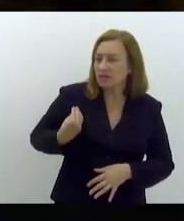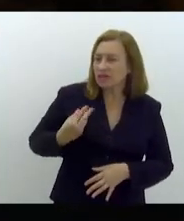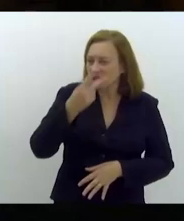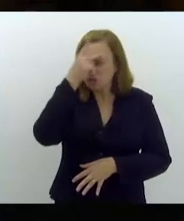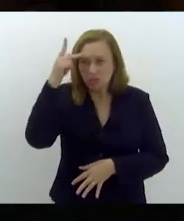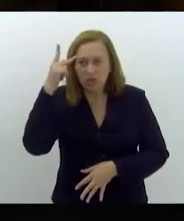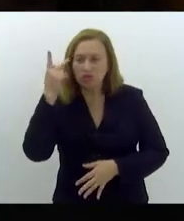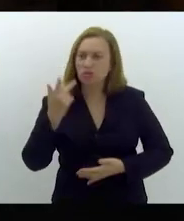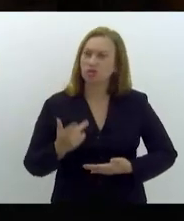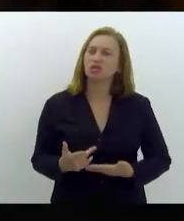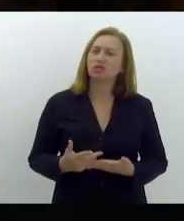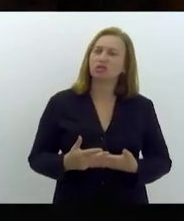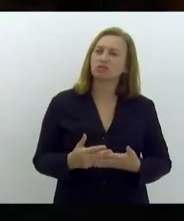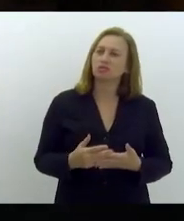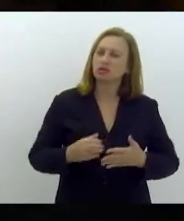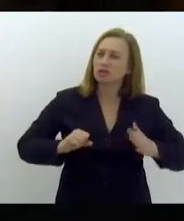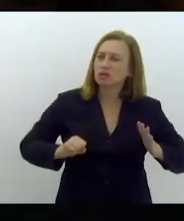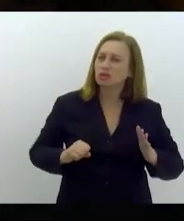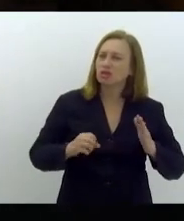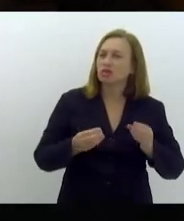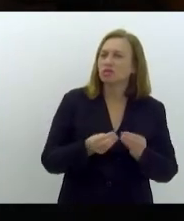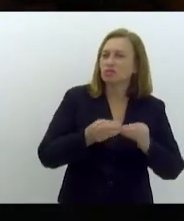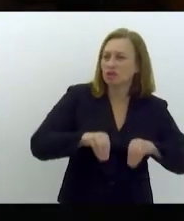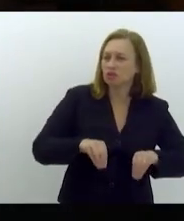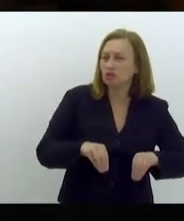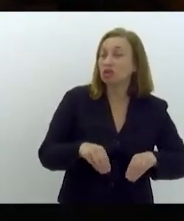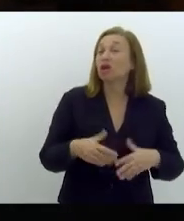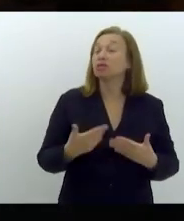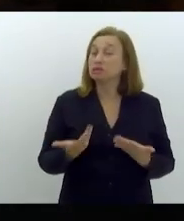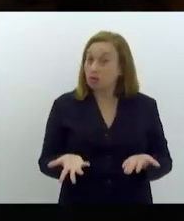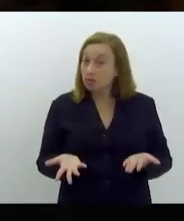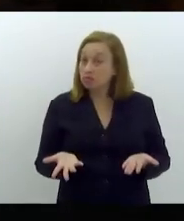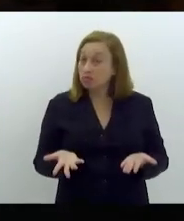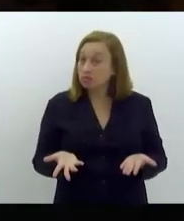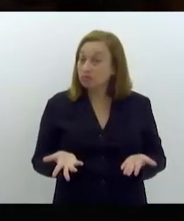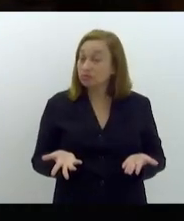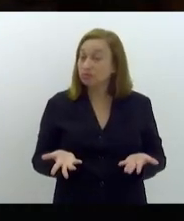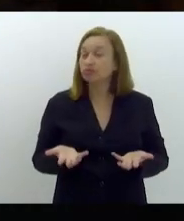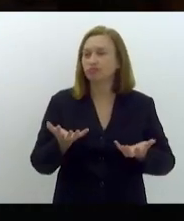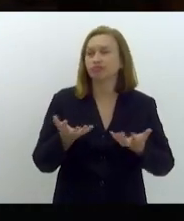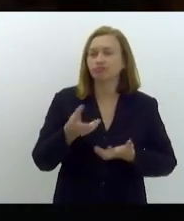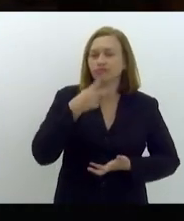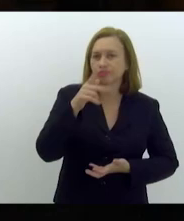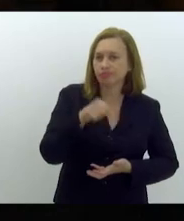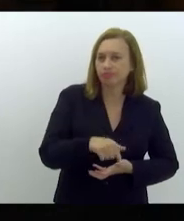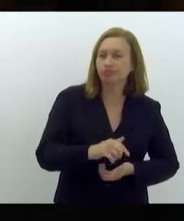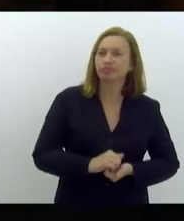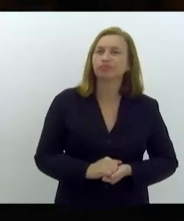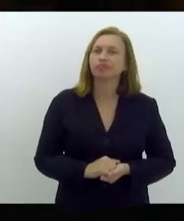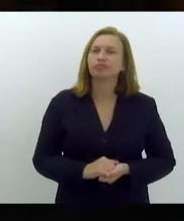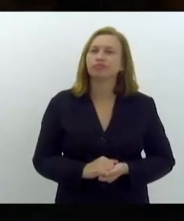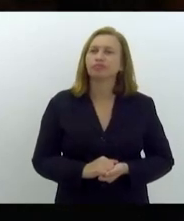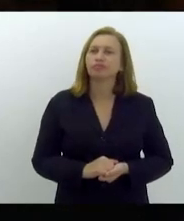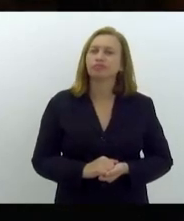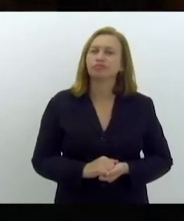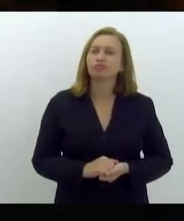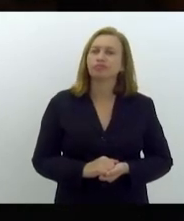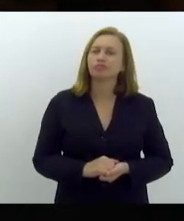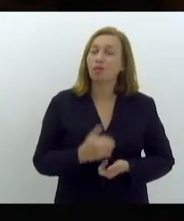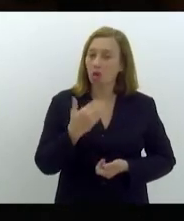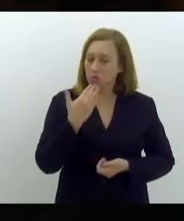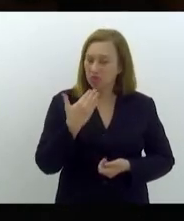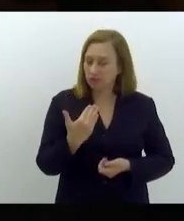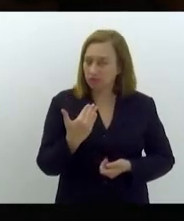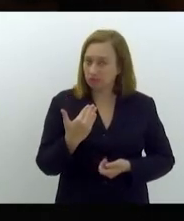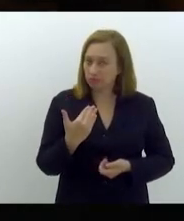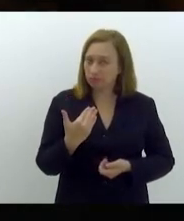foram impactadas de maneira concreta então eu quero dizer aqui que obviamente eu pedi